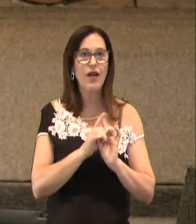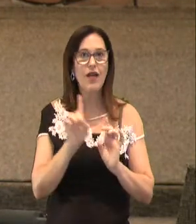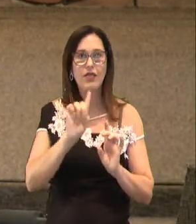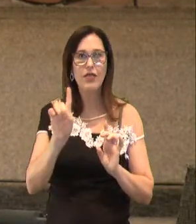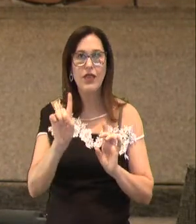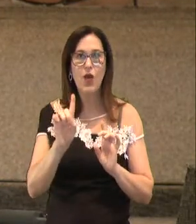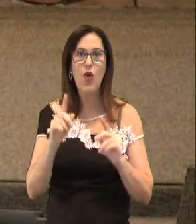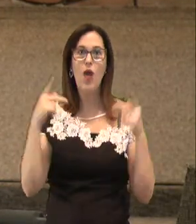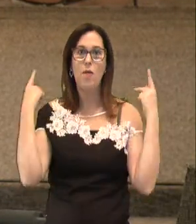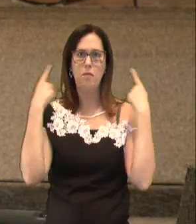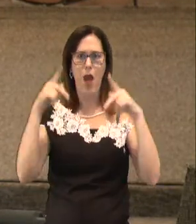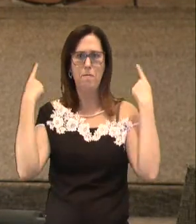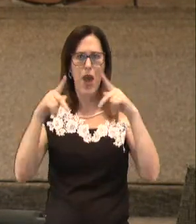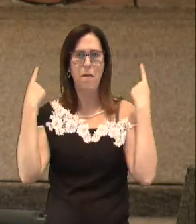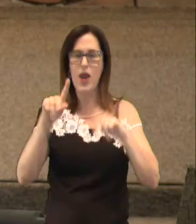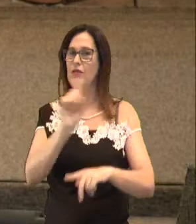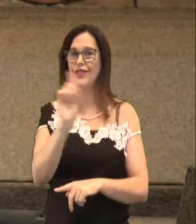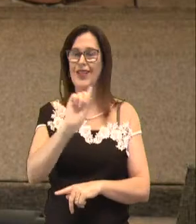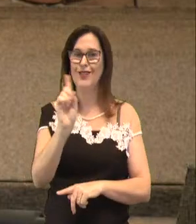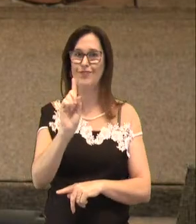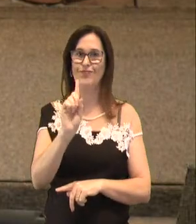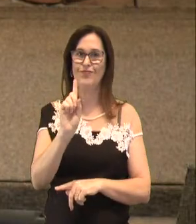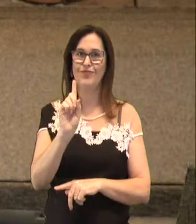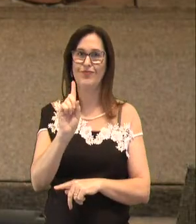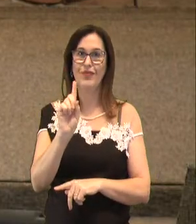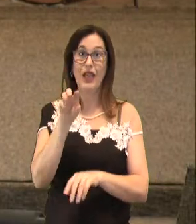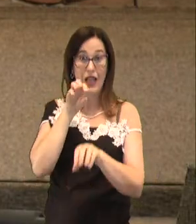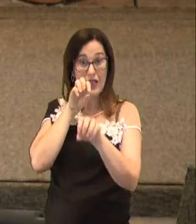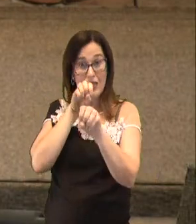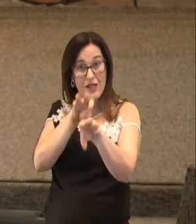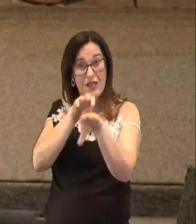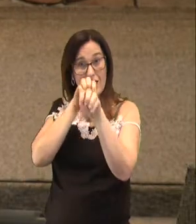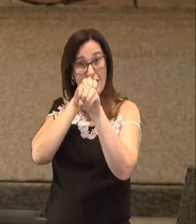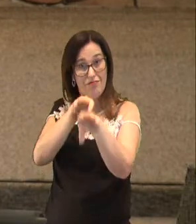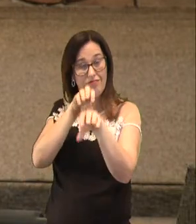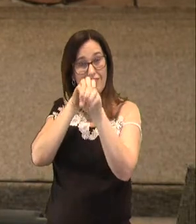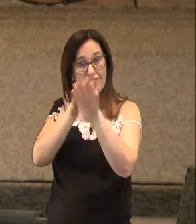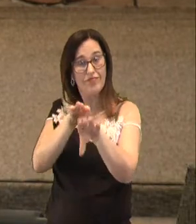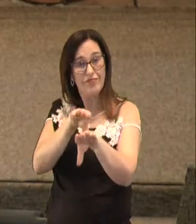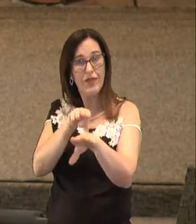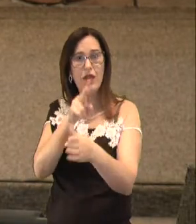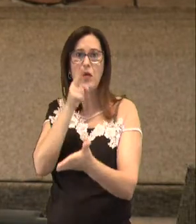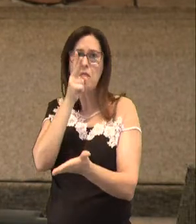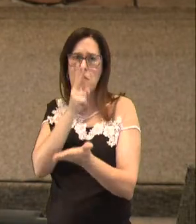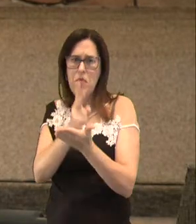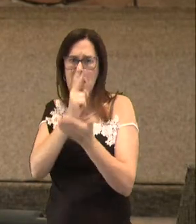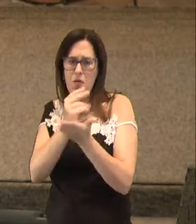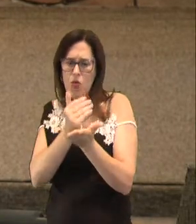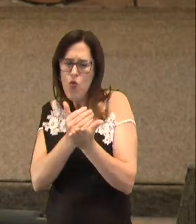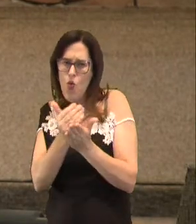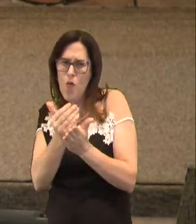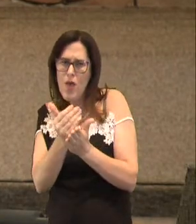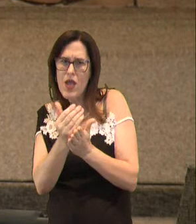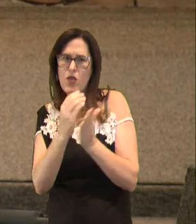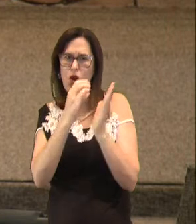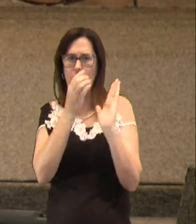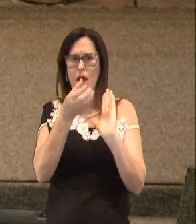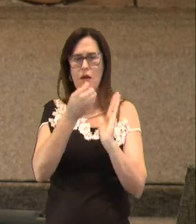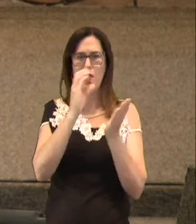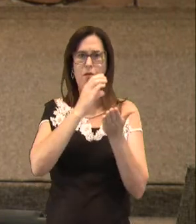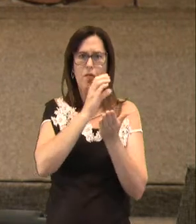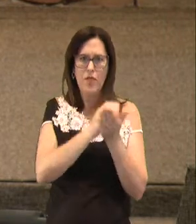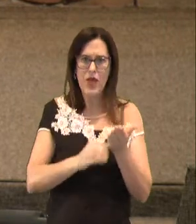de uma pregação, mas se trata de ensino. Ainda no começo do capítulo 5,